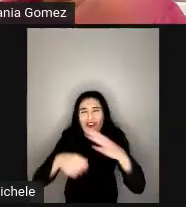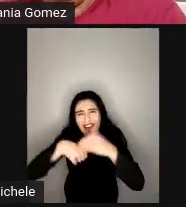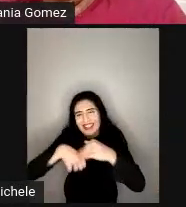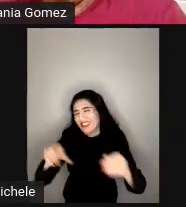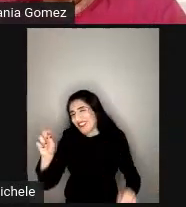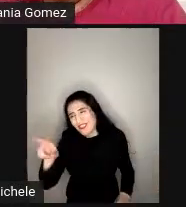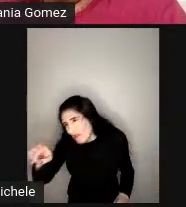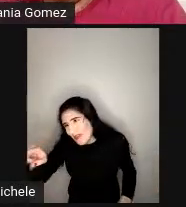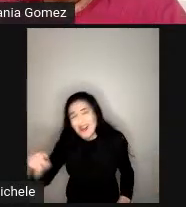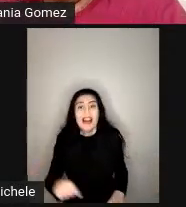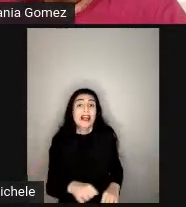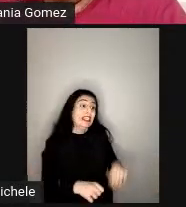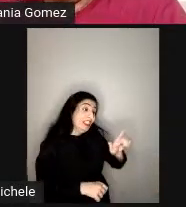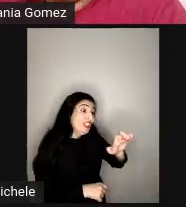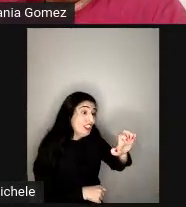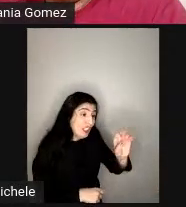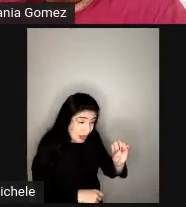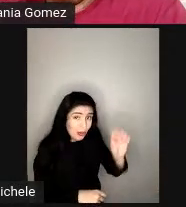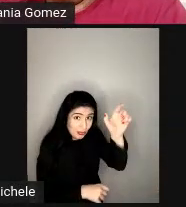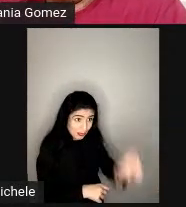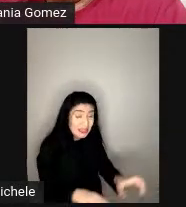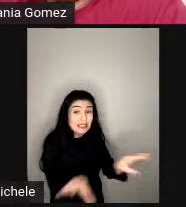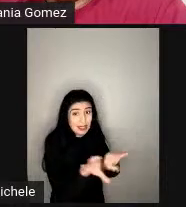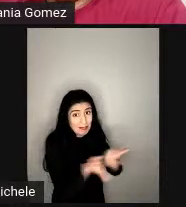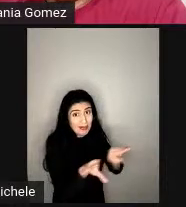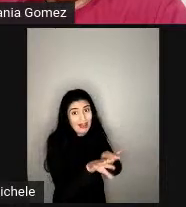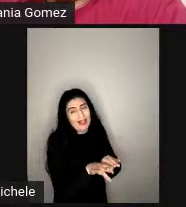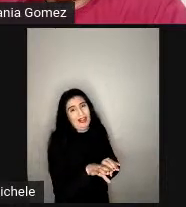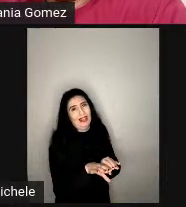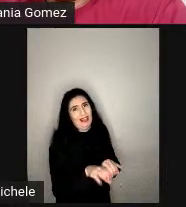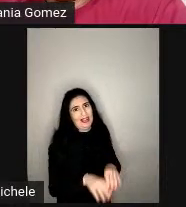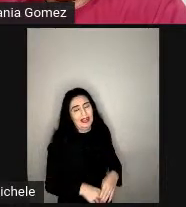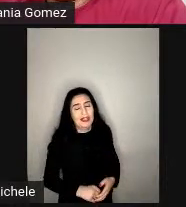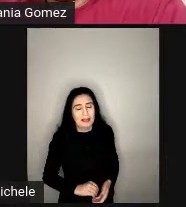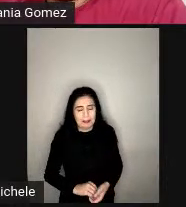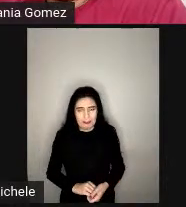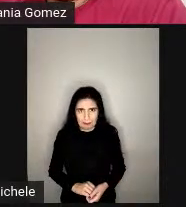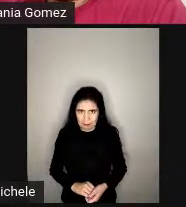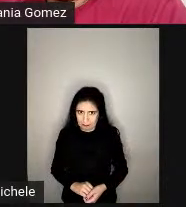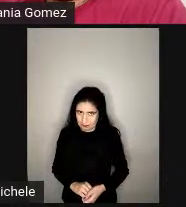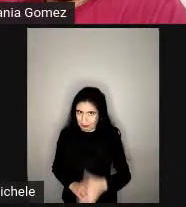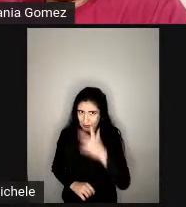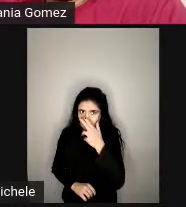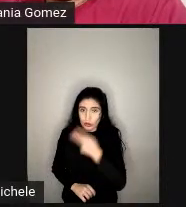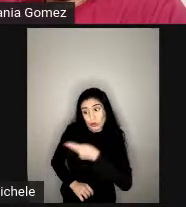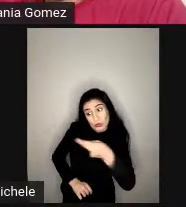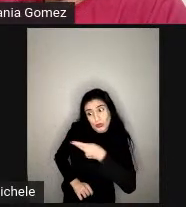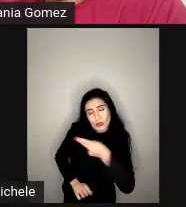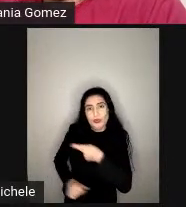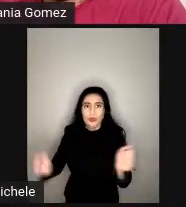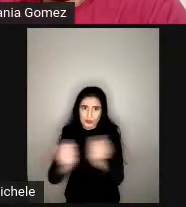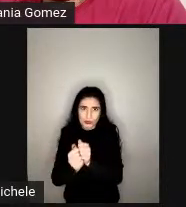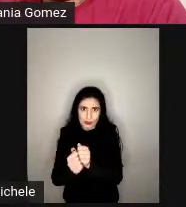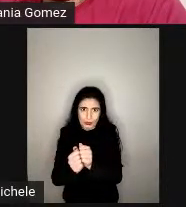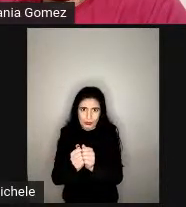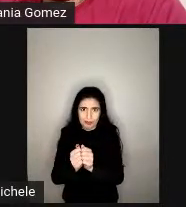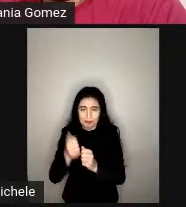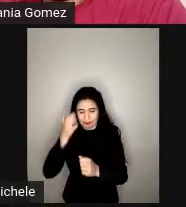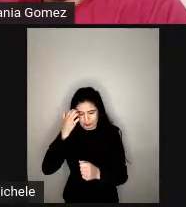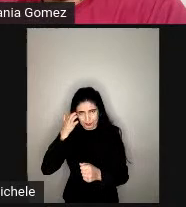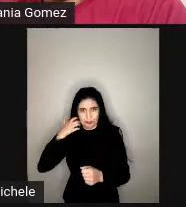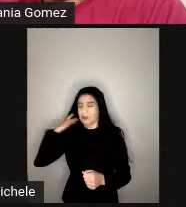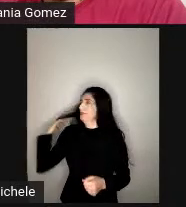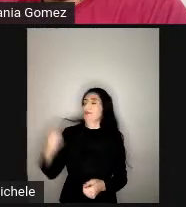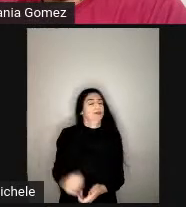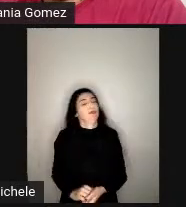Gel, querida, né, e eu acho que a gente está aqui juntas, e eu queria,